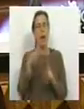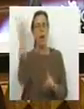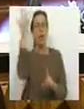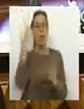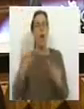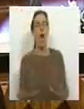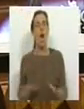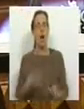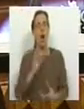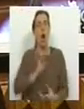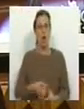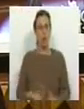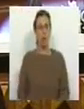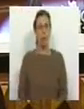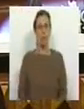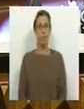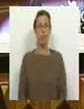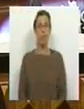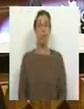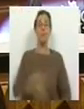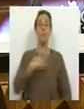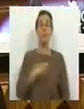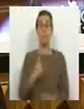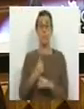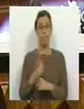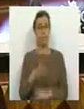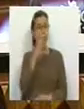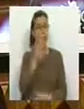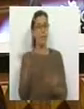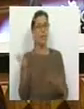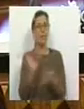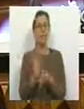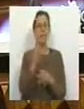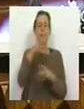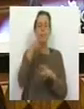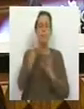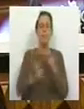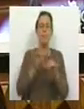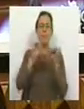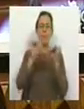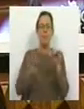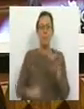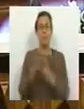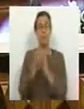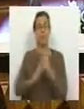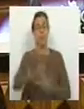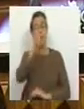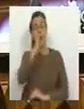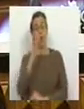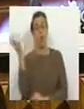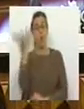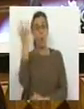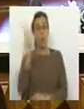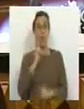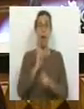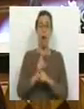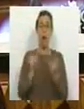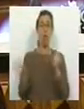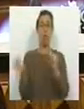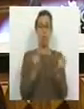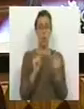Cultura neste momento. Gostaria também de referir a uma nota explicativa enviada pelo Ministério da Cultura à quando